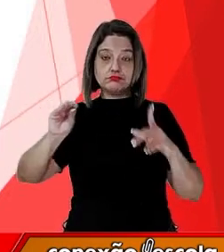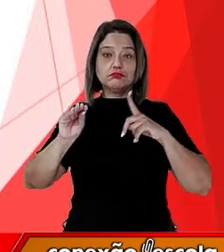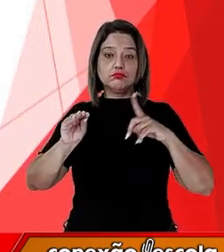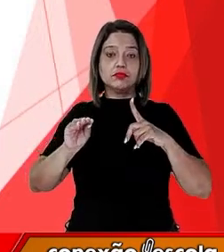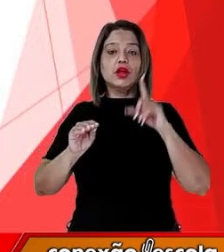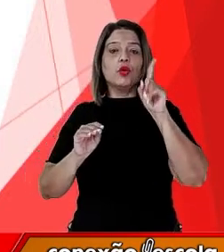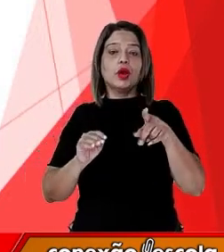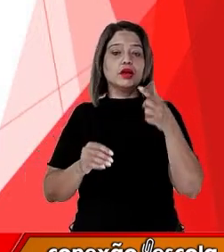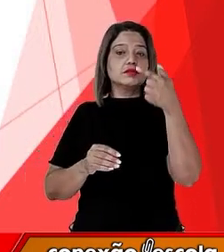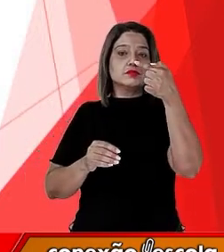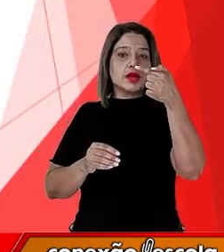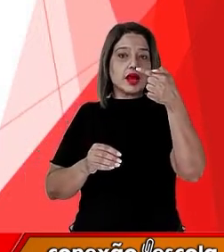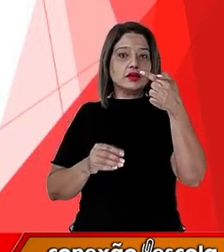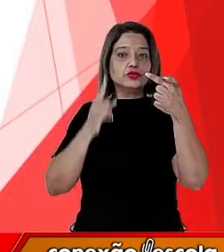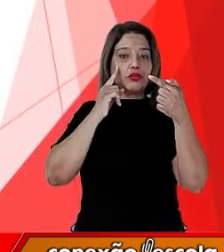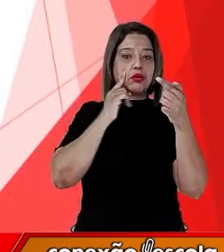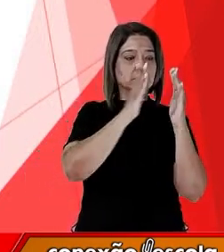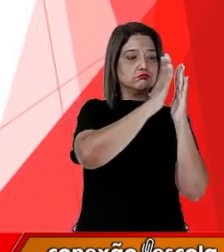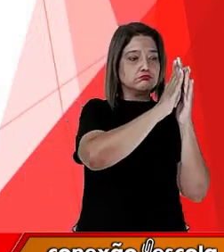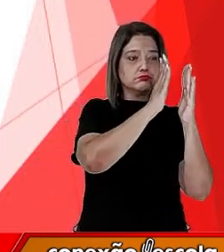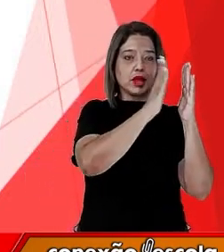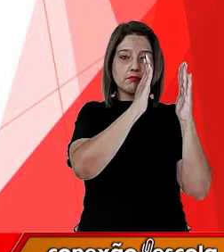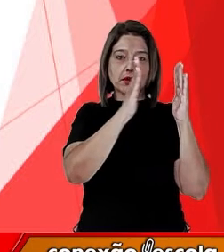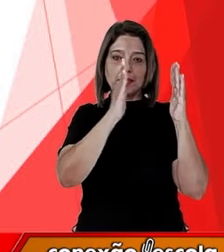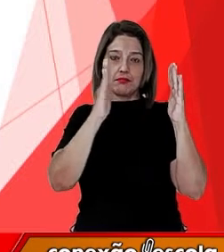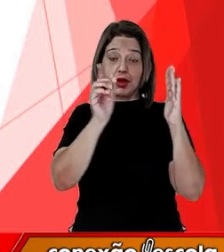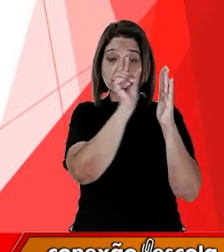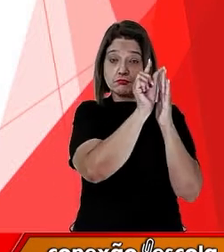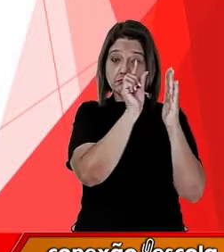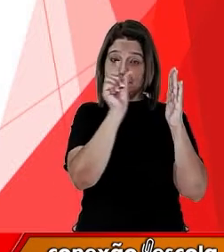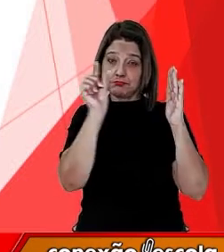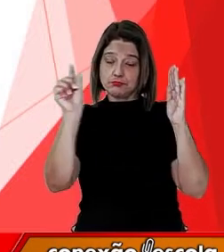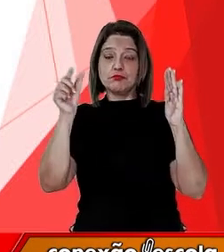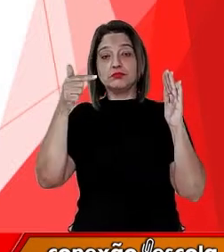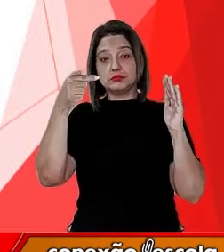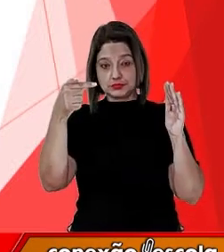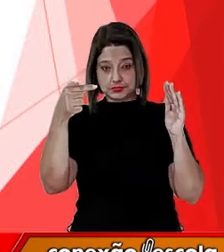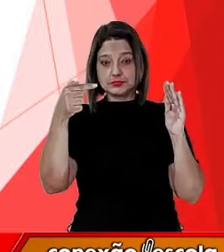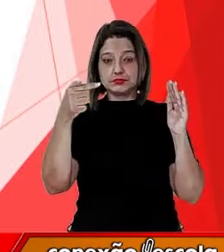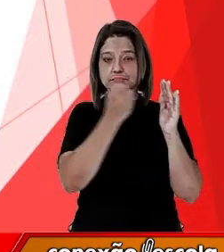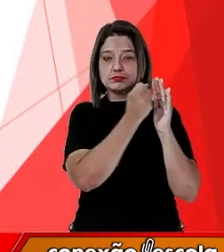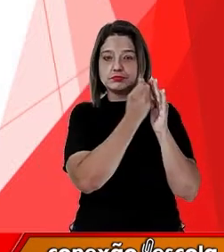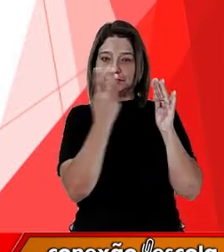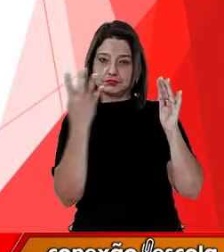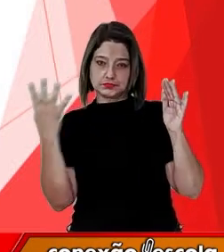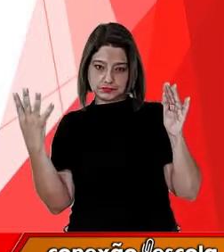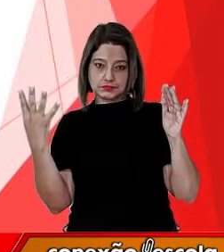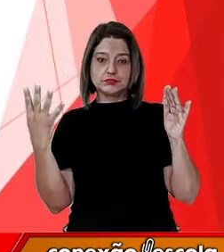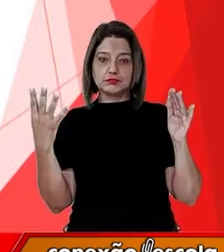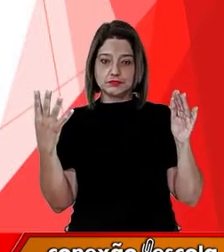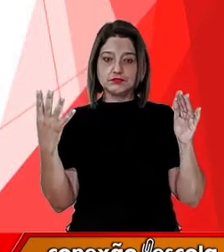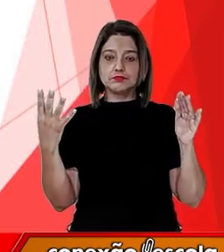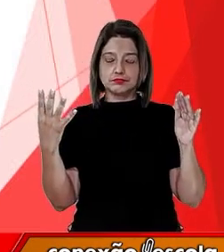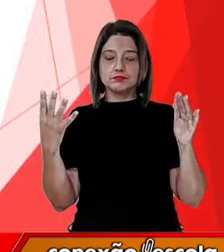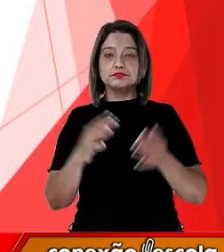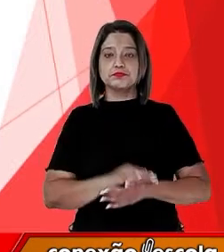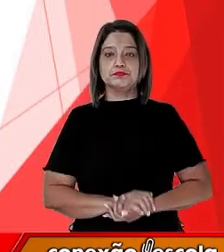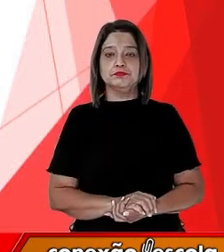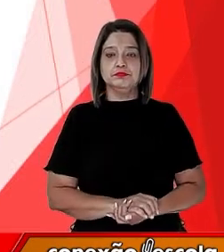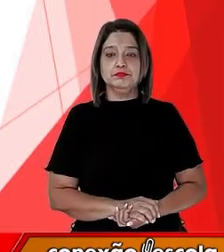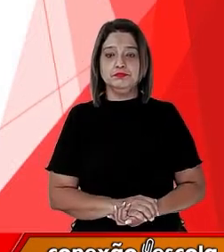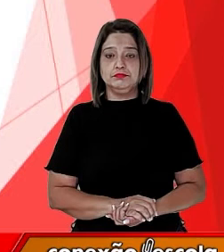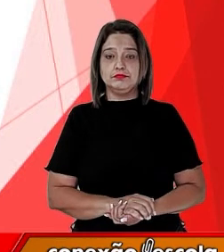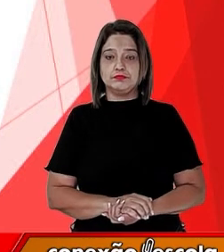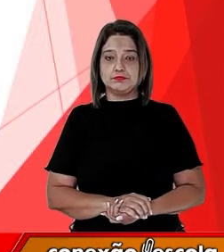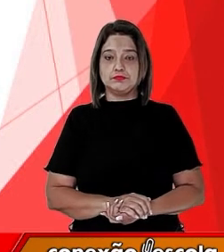unidades. 1, 2, 3, 4, 5, 6, 7. Contando aqui de ponto a ponto. 1, 2, 3, 4, 5,